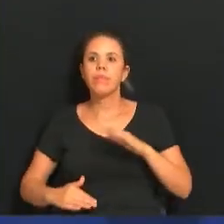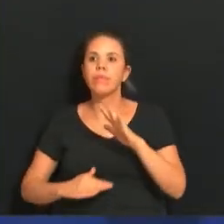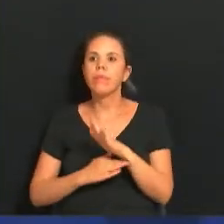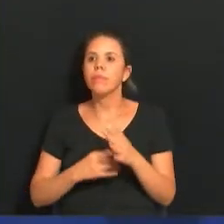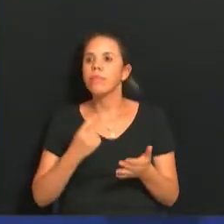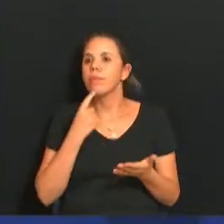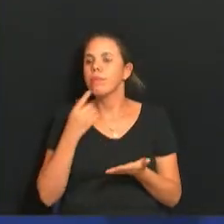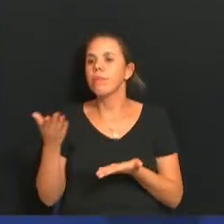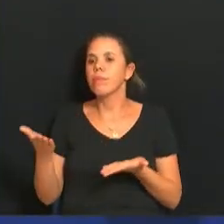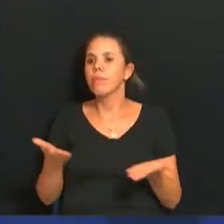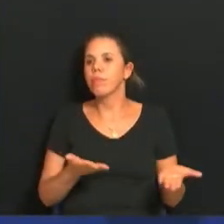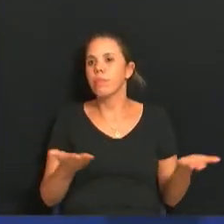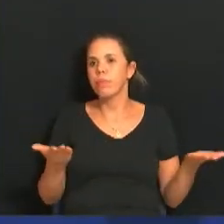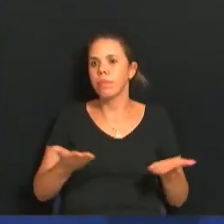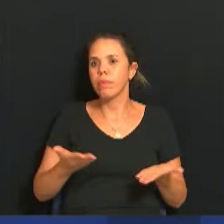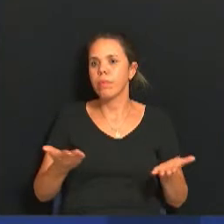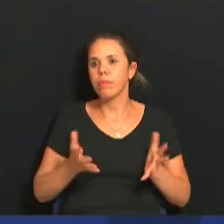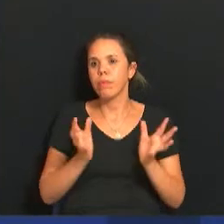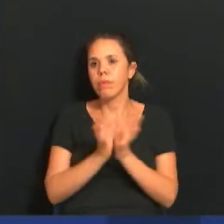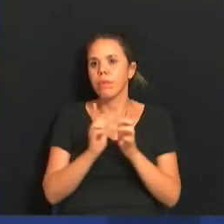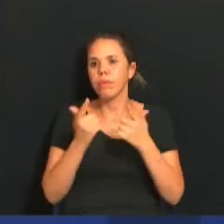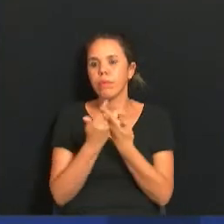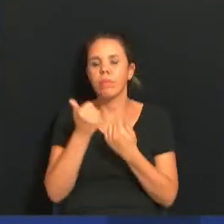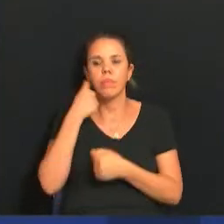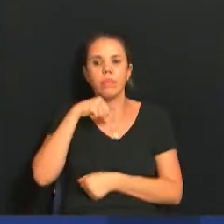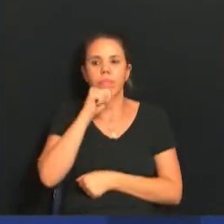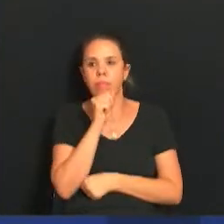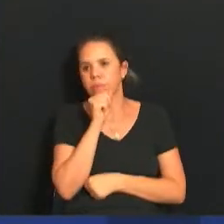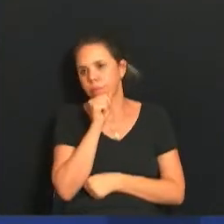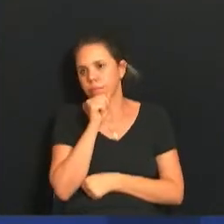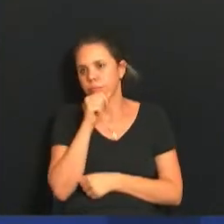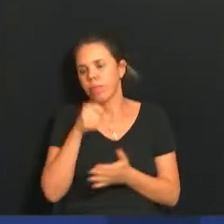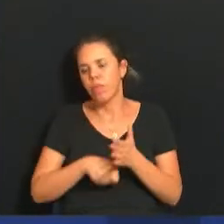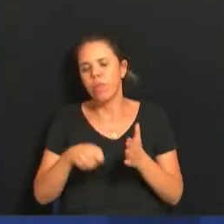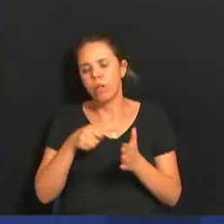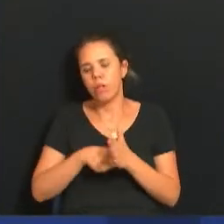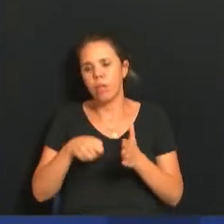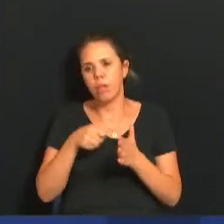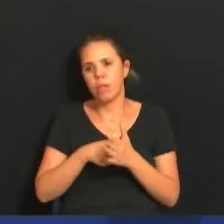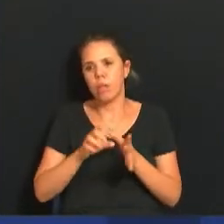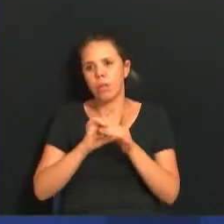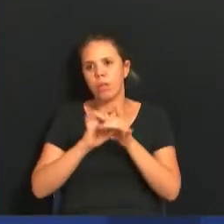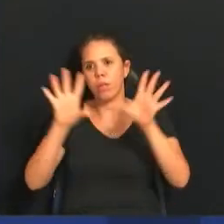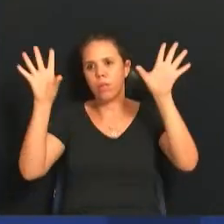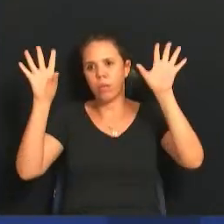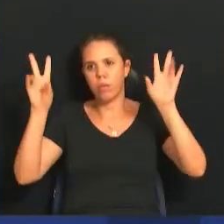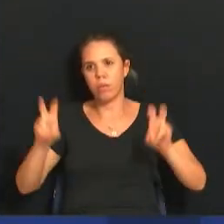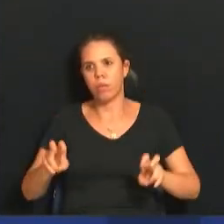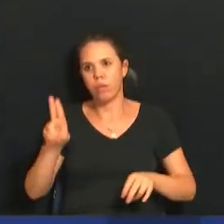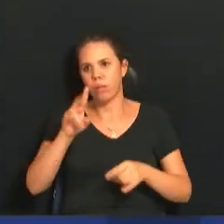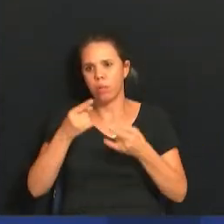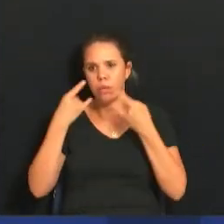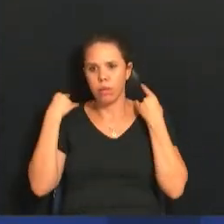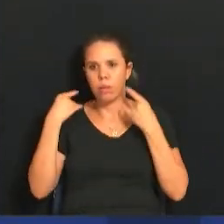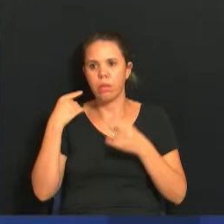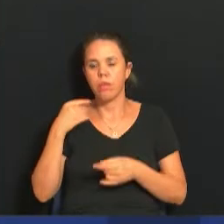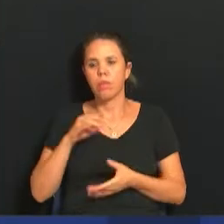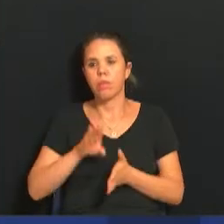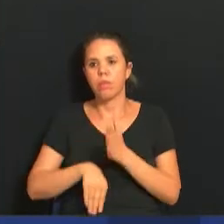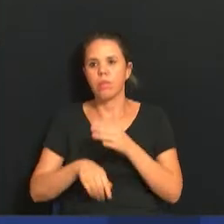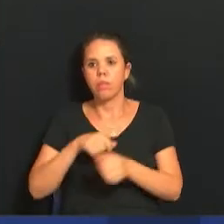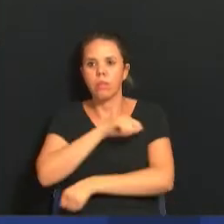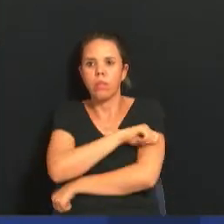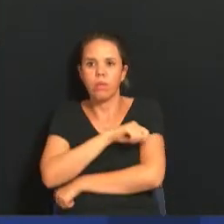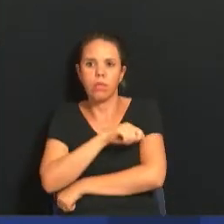Campinas recebeu hoje um grupo de mães que reivindicou liberdade sobre o uso de máscaras para os alunos